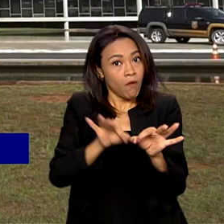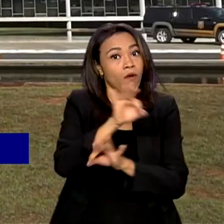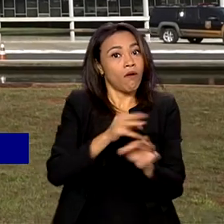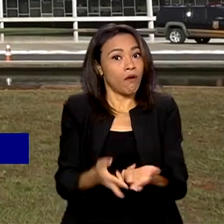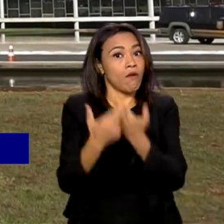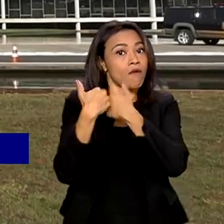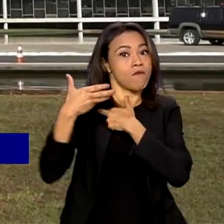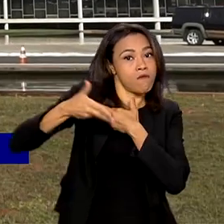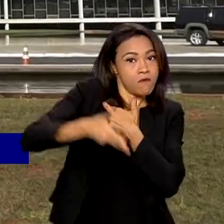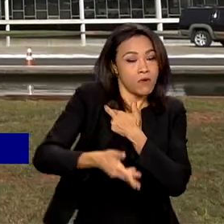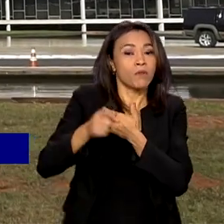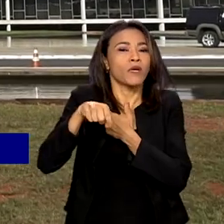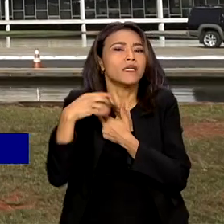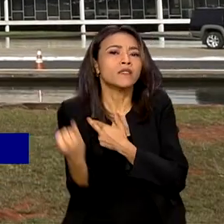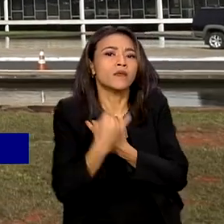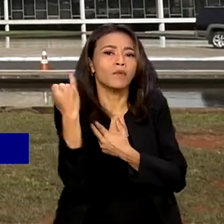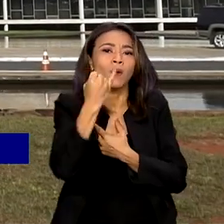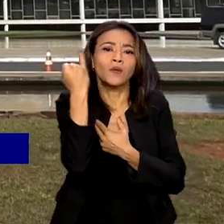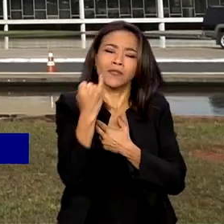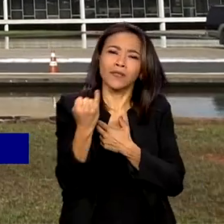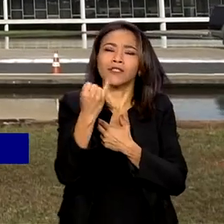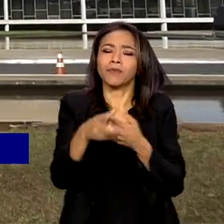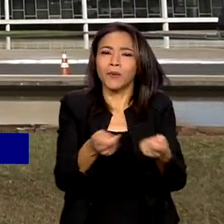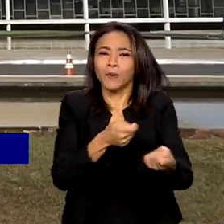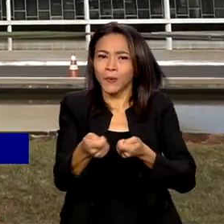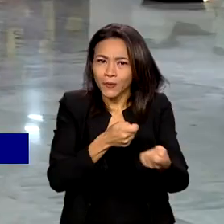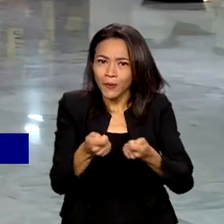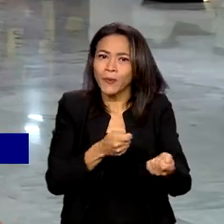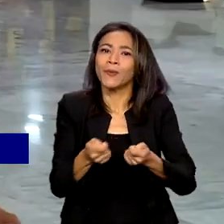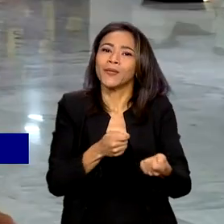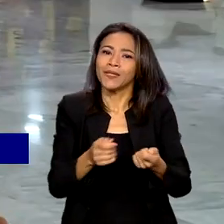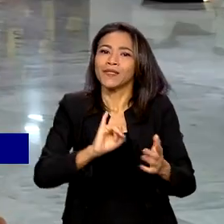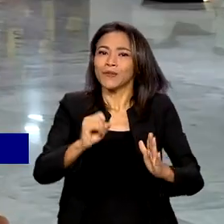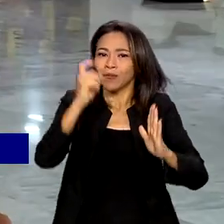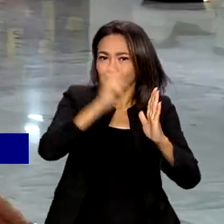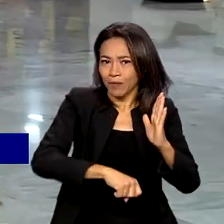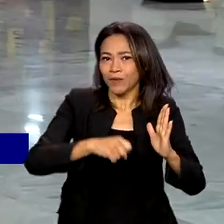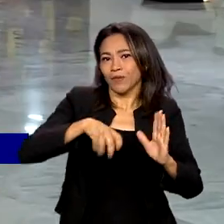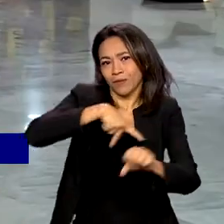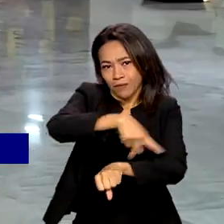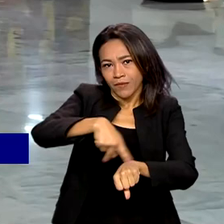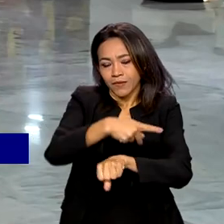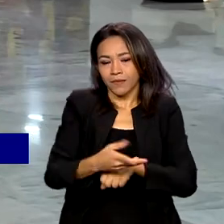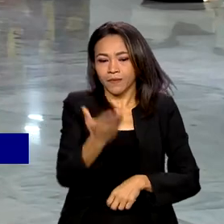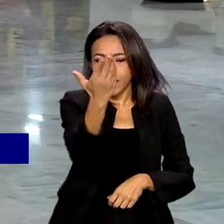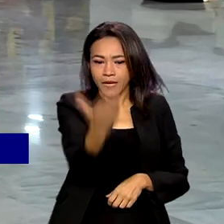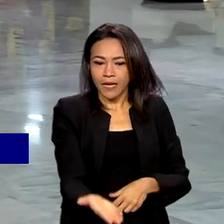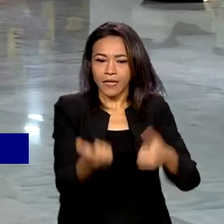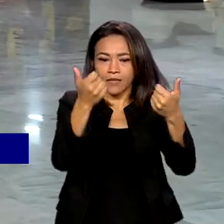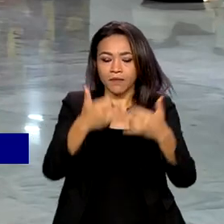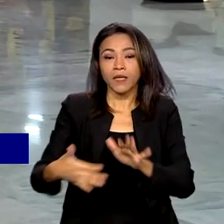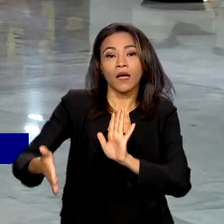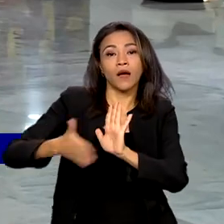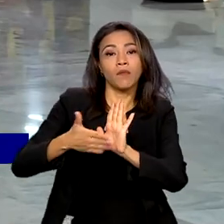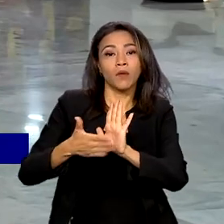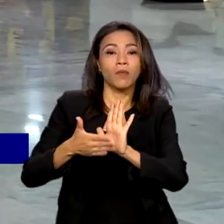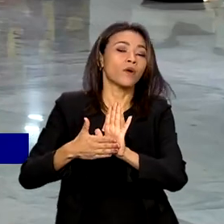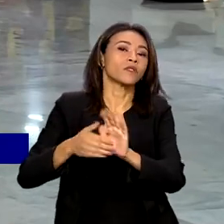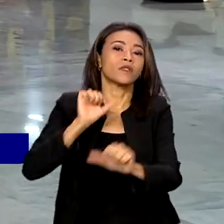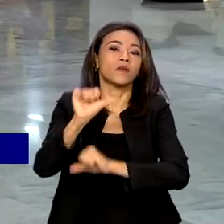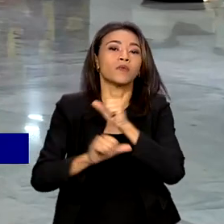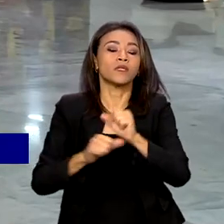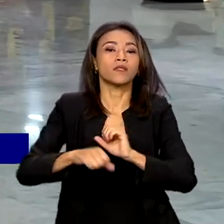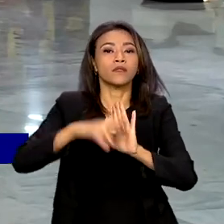considerada essencial para a recomposição fiscal do país. O texto da proposta de emenda à Constituição da reforma